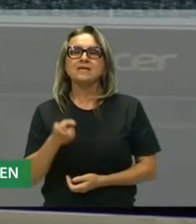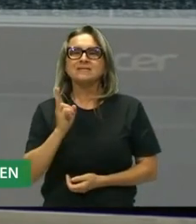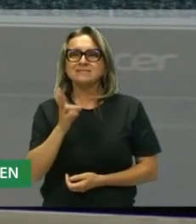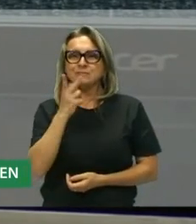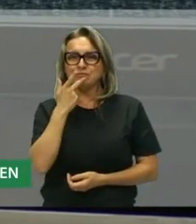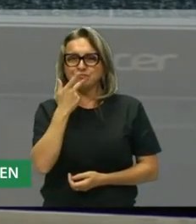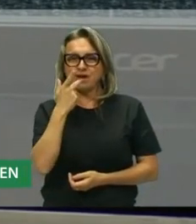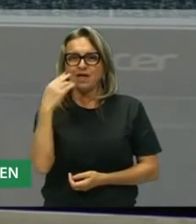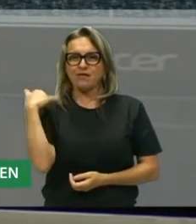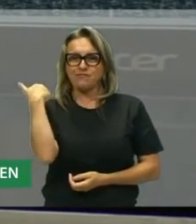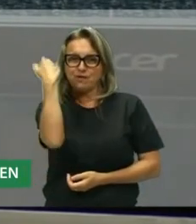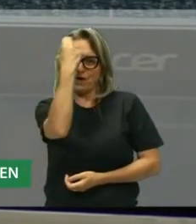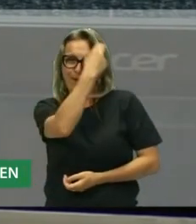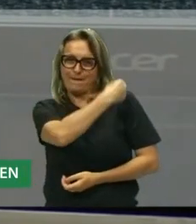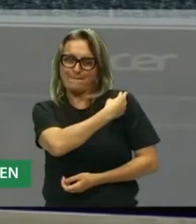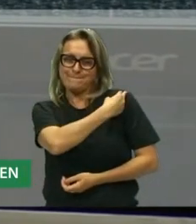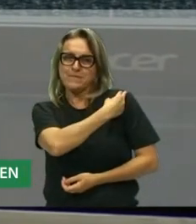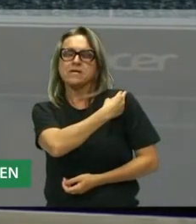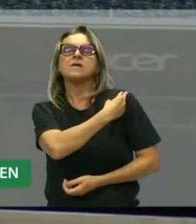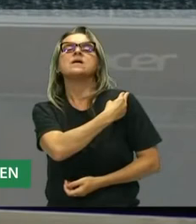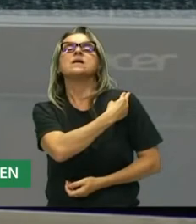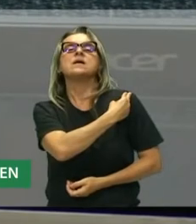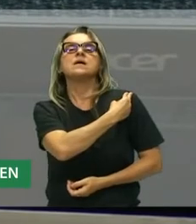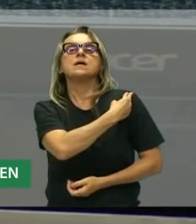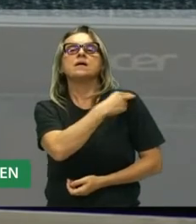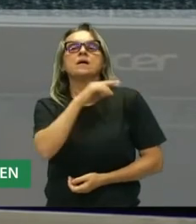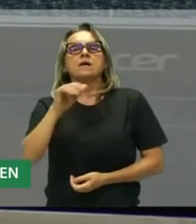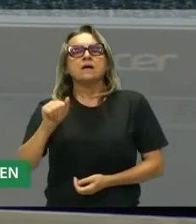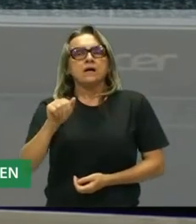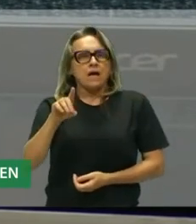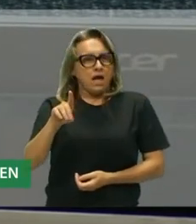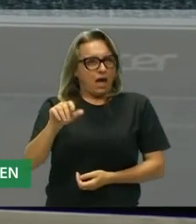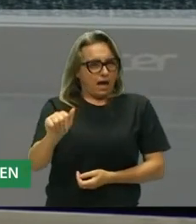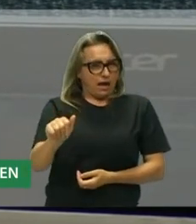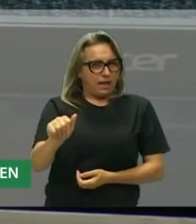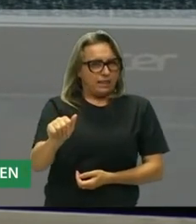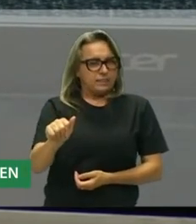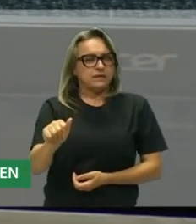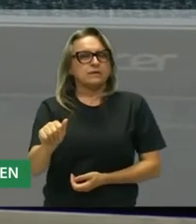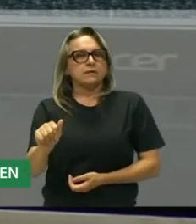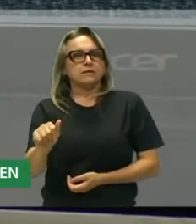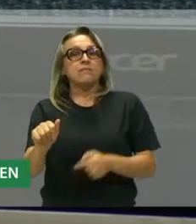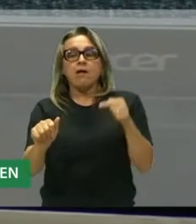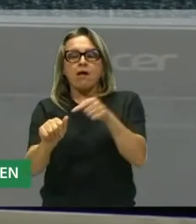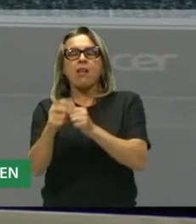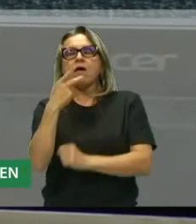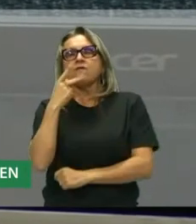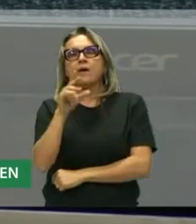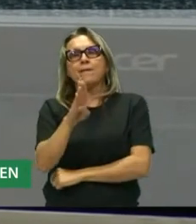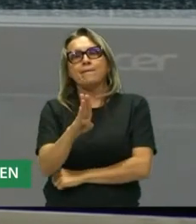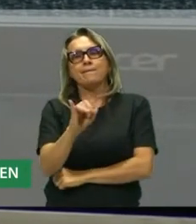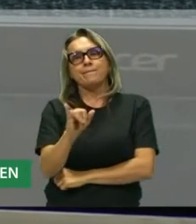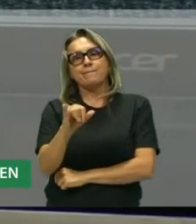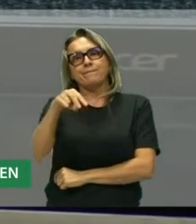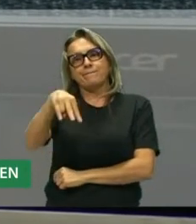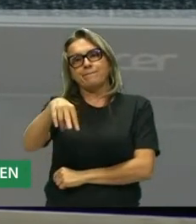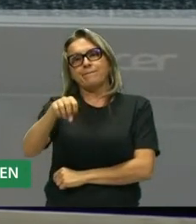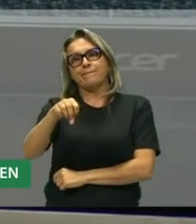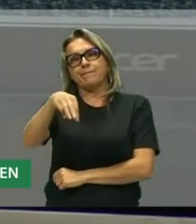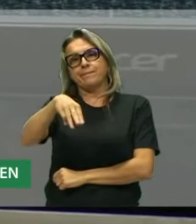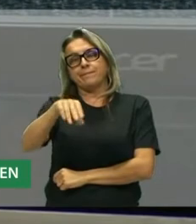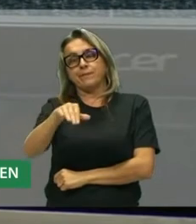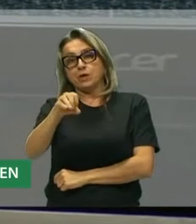Ada Silva, que era a irmã Dominícia, o nome iniciático dela, e o binômio hospital médico, ele tem que